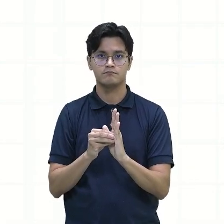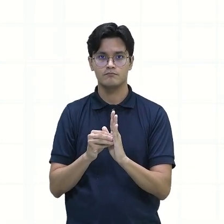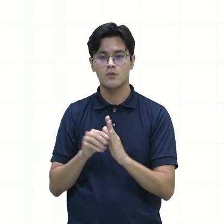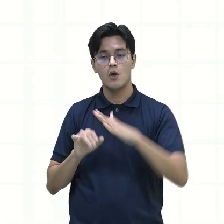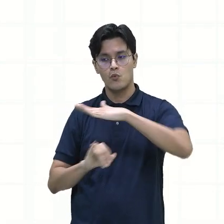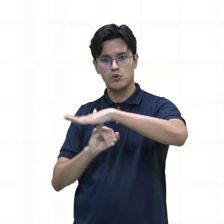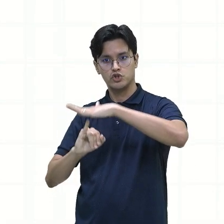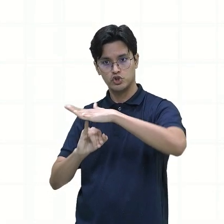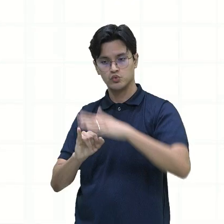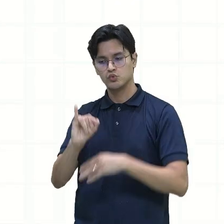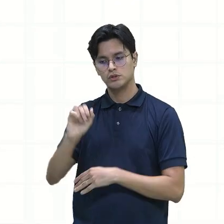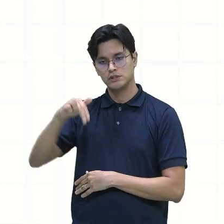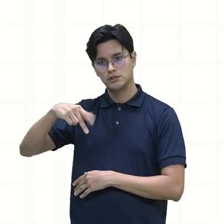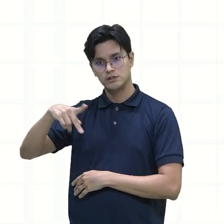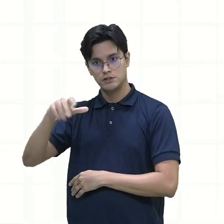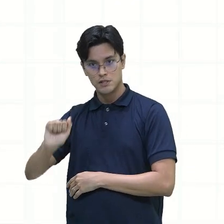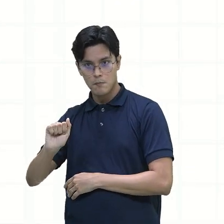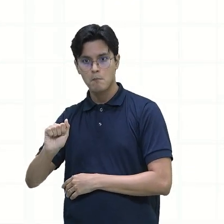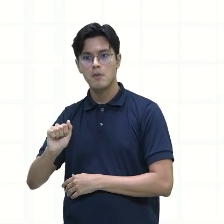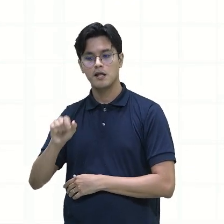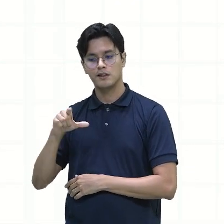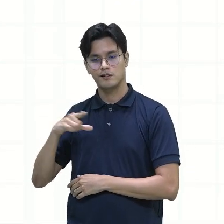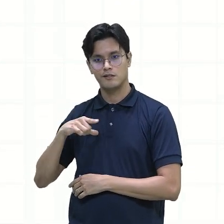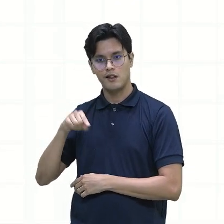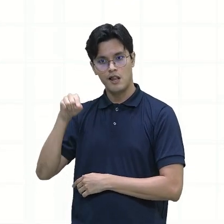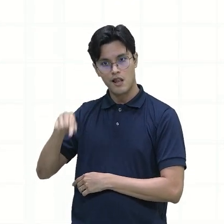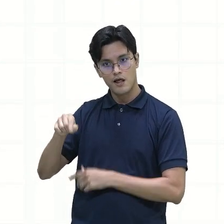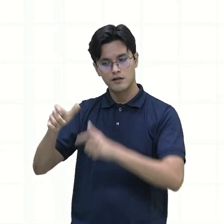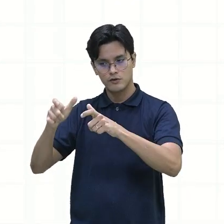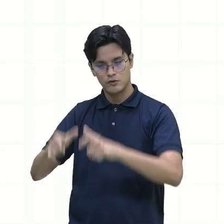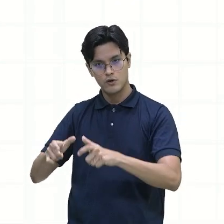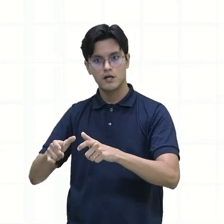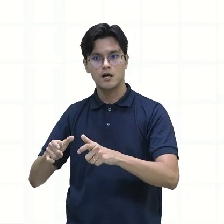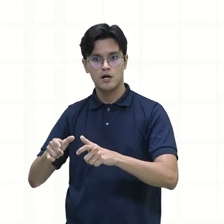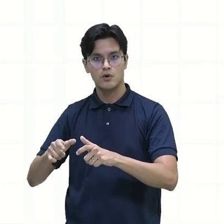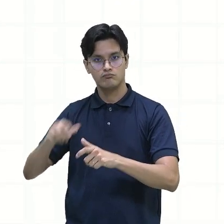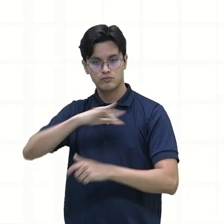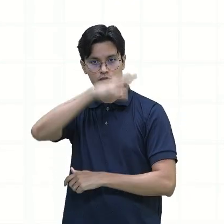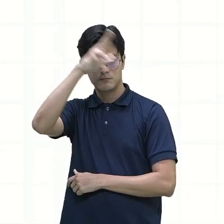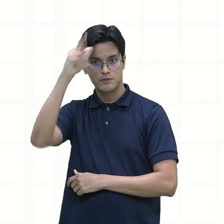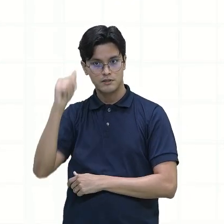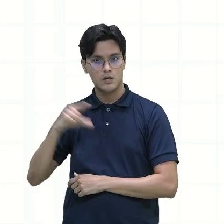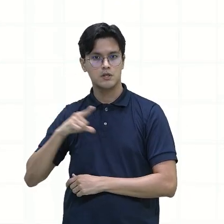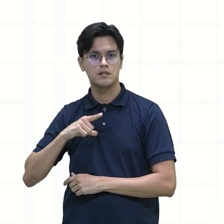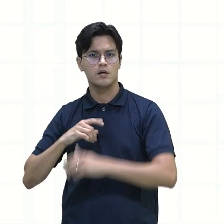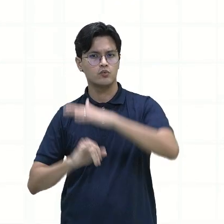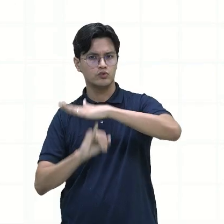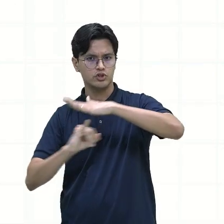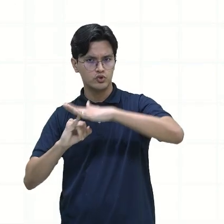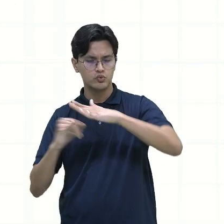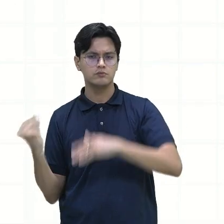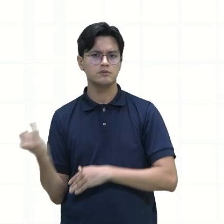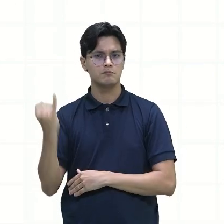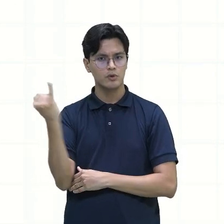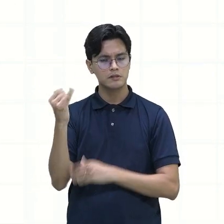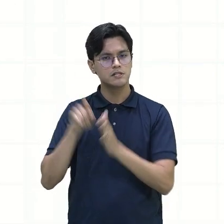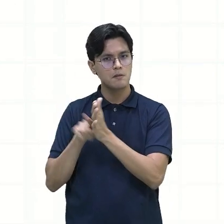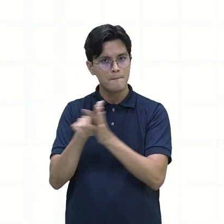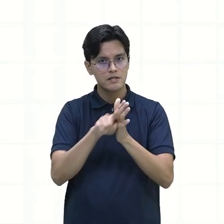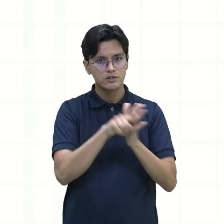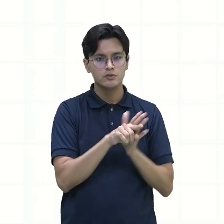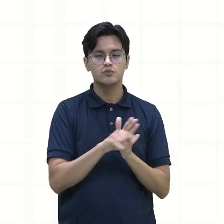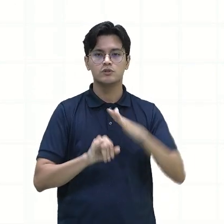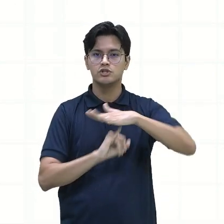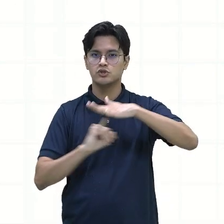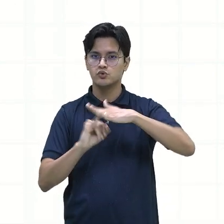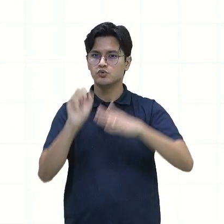de Manaus, né? E aí é um grande instituto de pesquisa, Instituto Nacional de Pesquisas